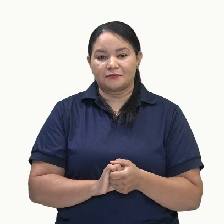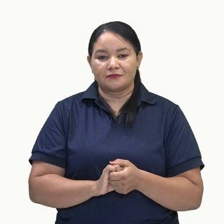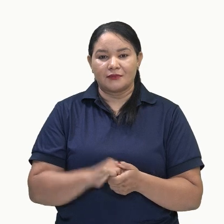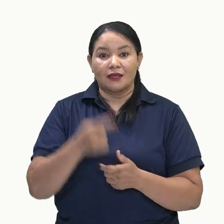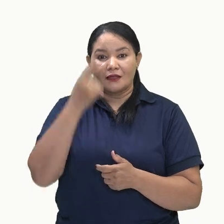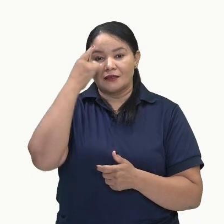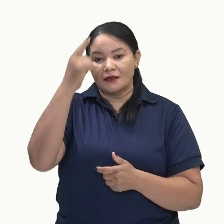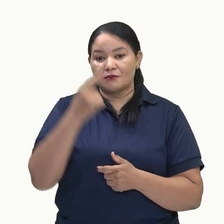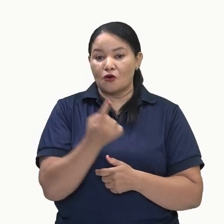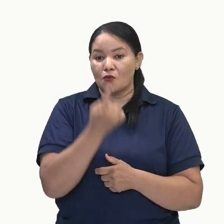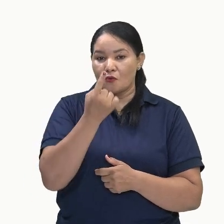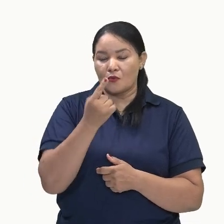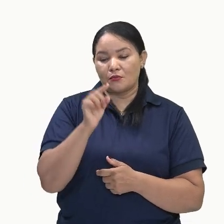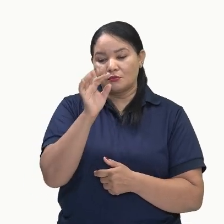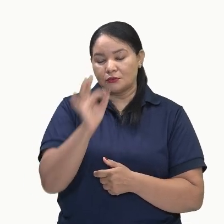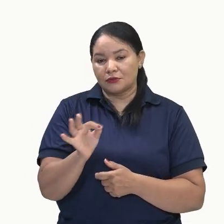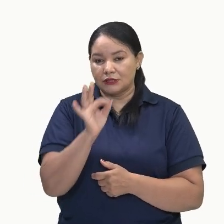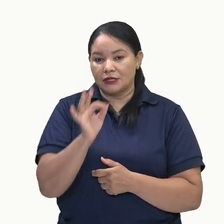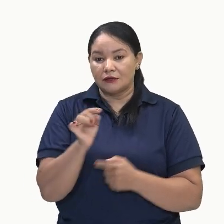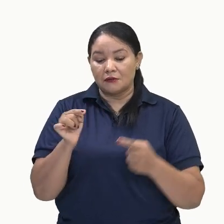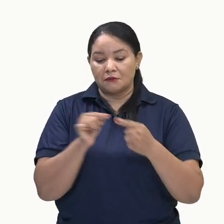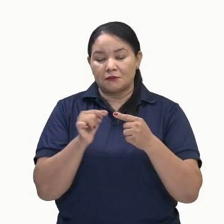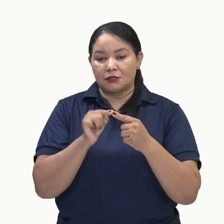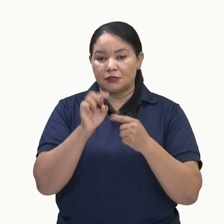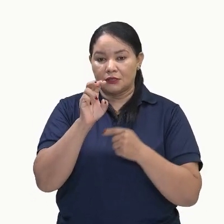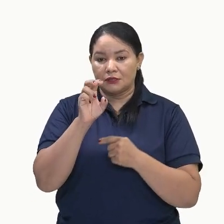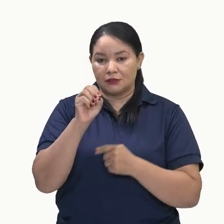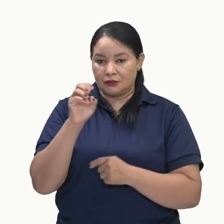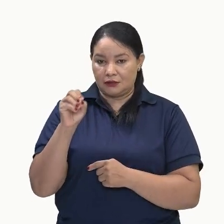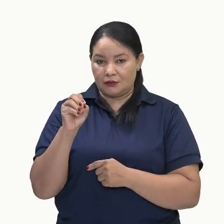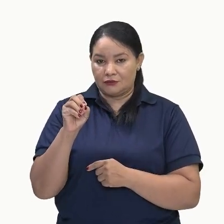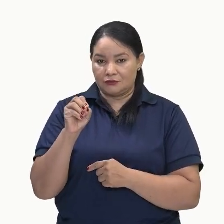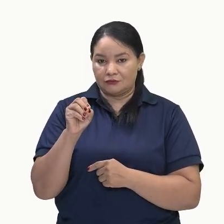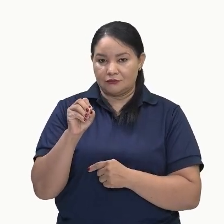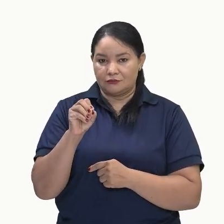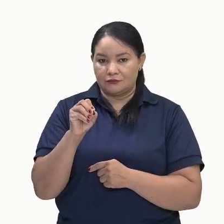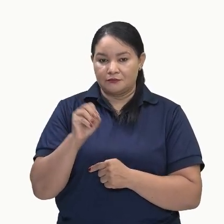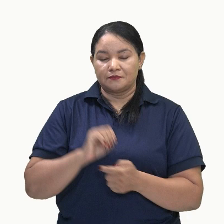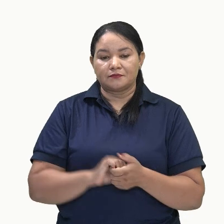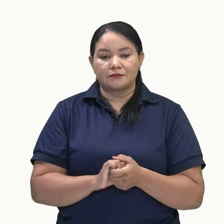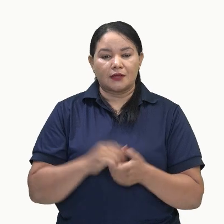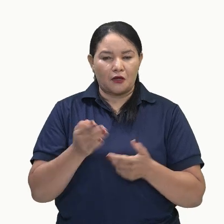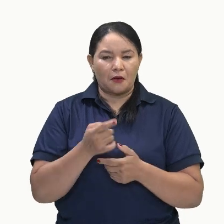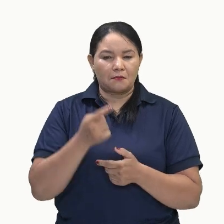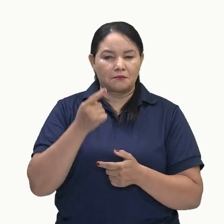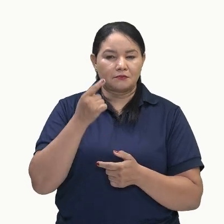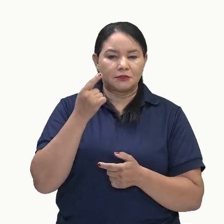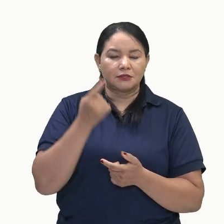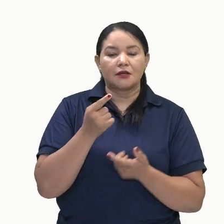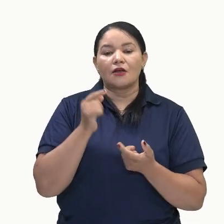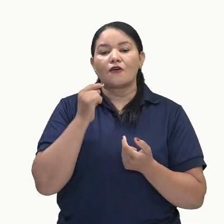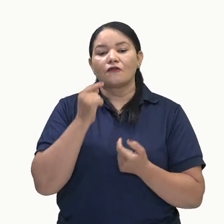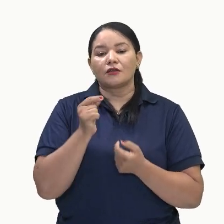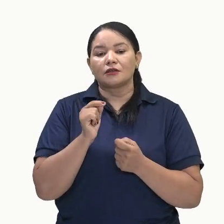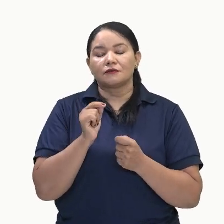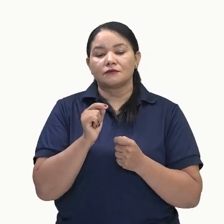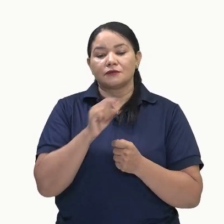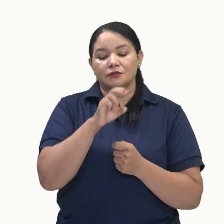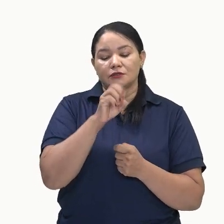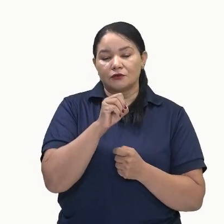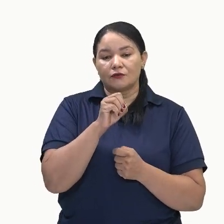que 1% equivale a 500. Certo? Bora pensar assim, ó, de maneira bem simples.